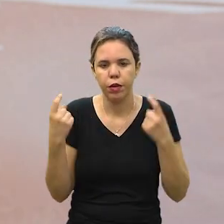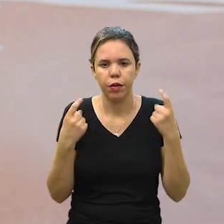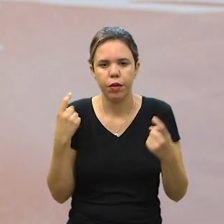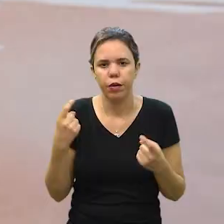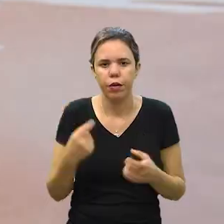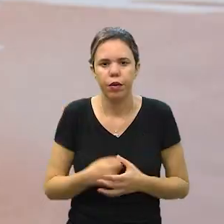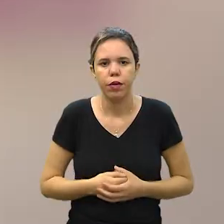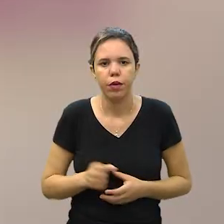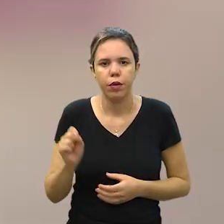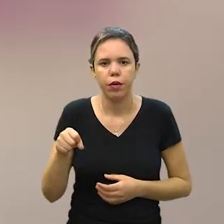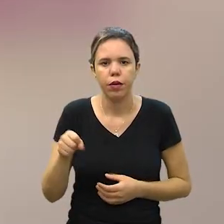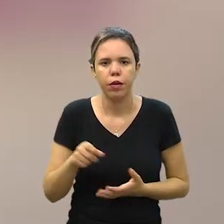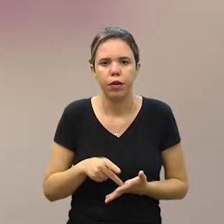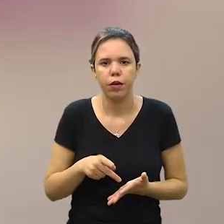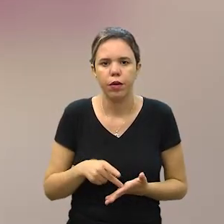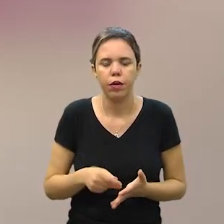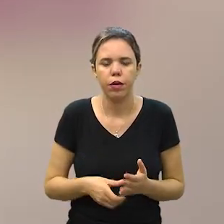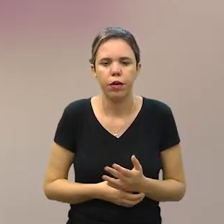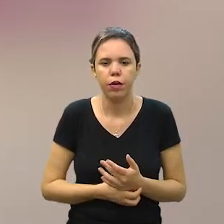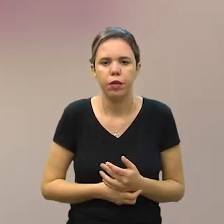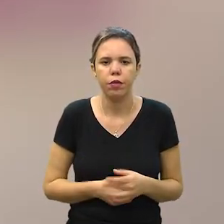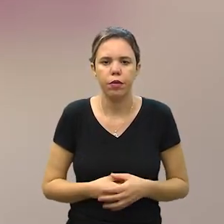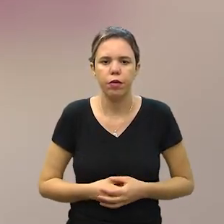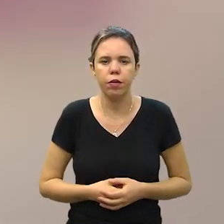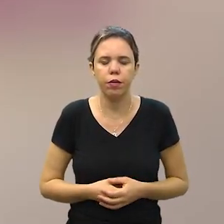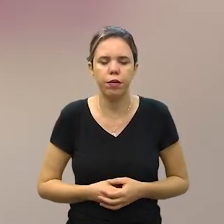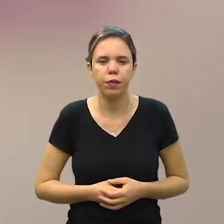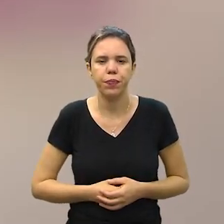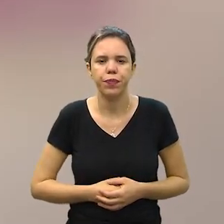nossa preocupação? Sim, sim.